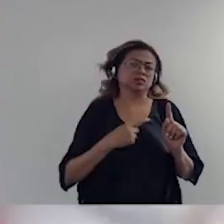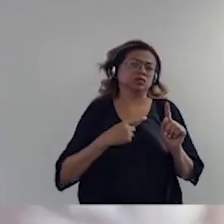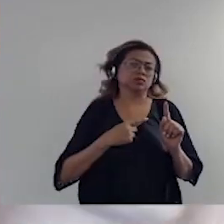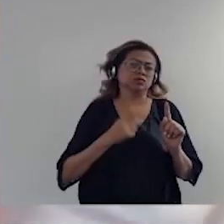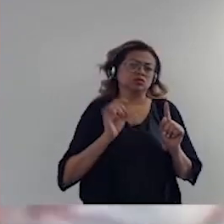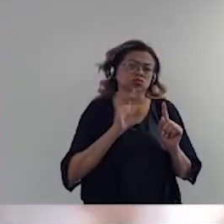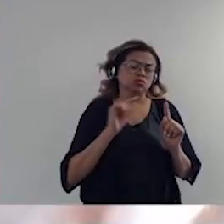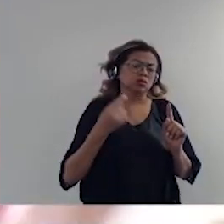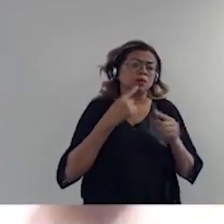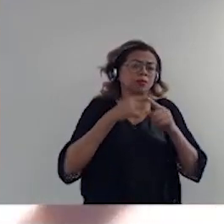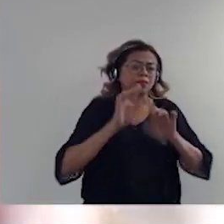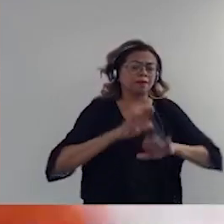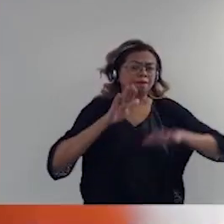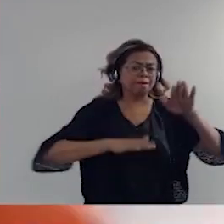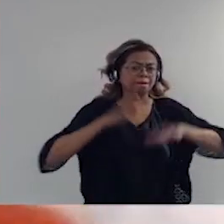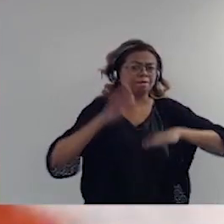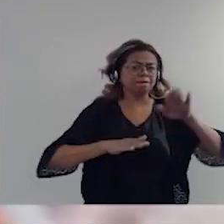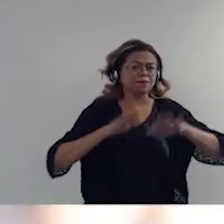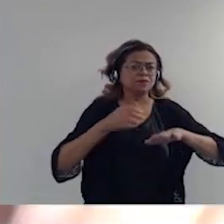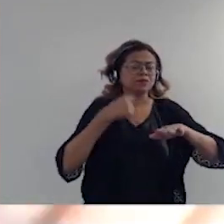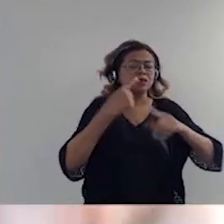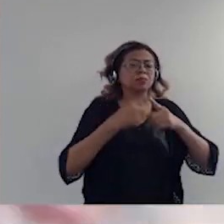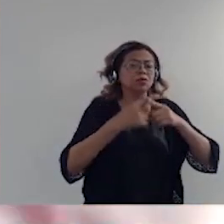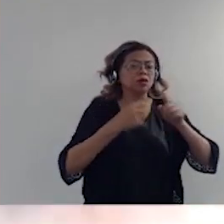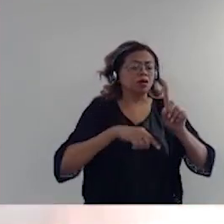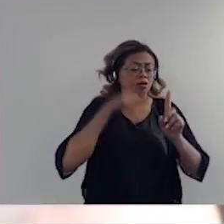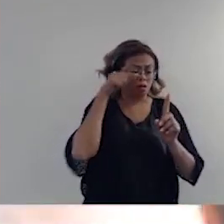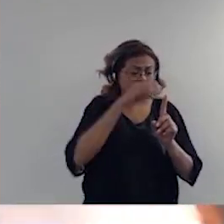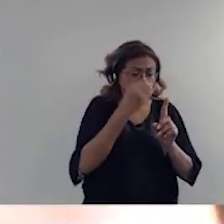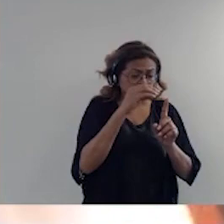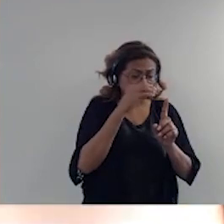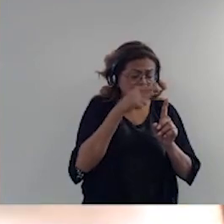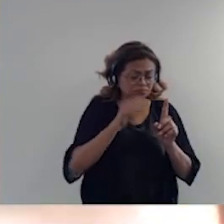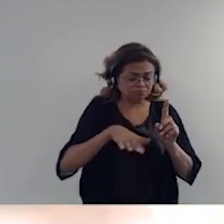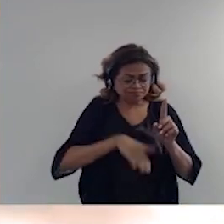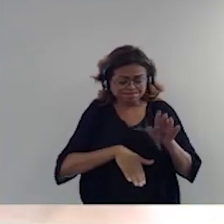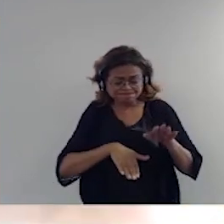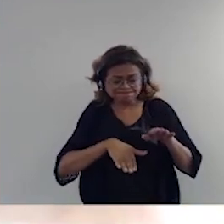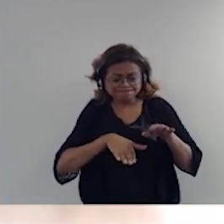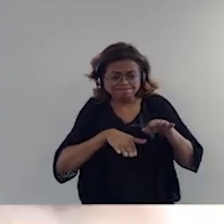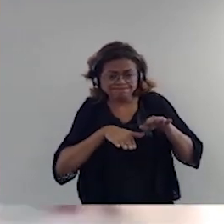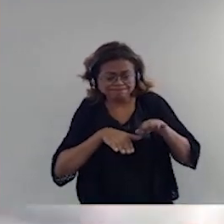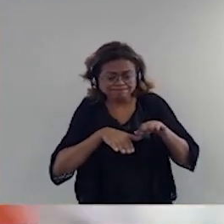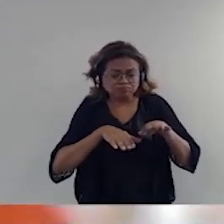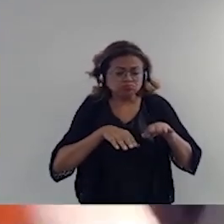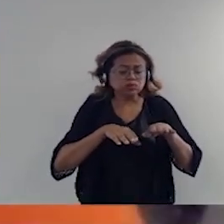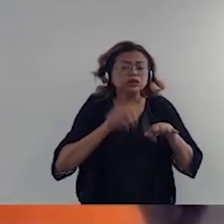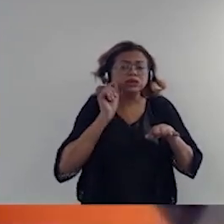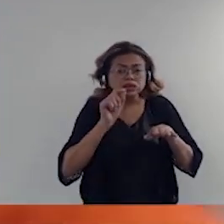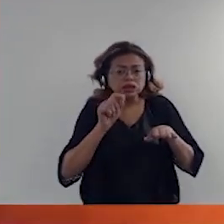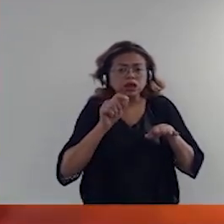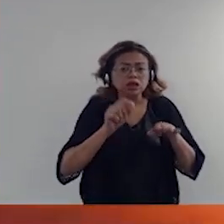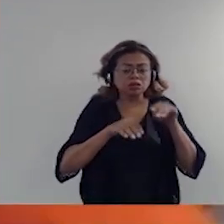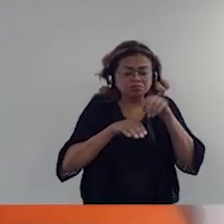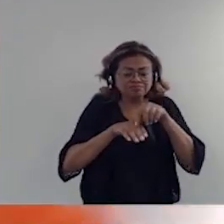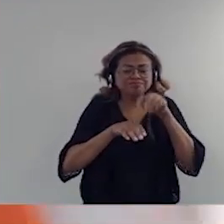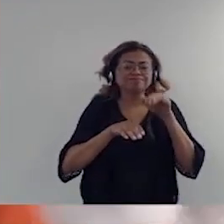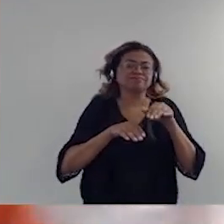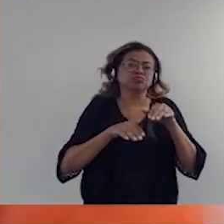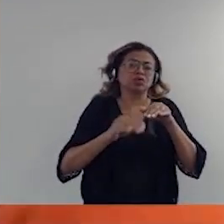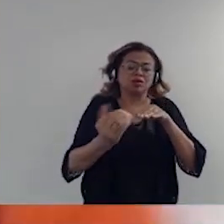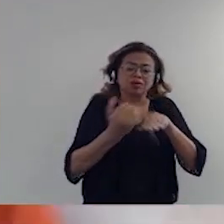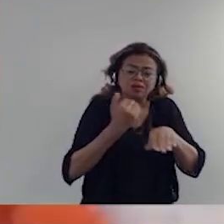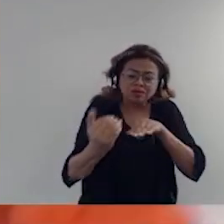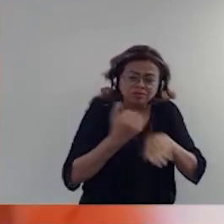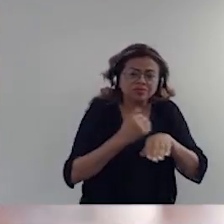muito mais em razão de desvantagens de mobilidade social. Né? A vulnerabilidade vem das